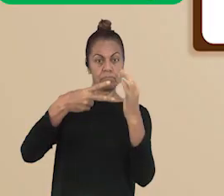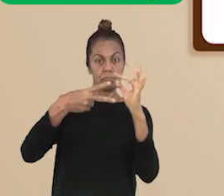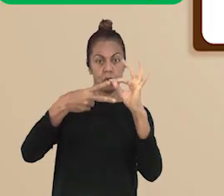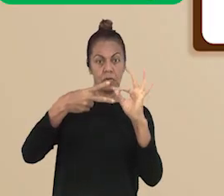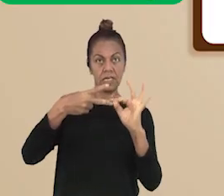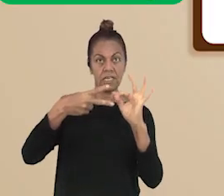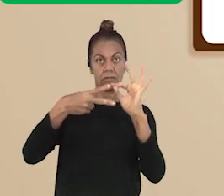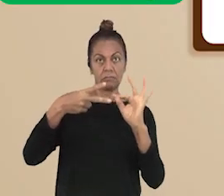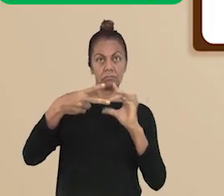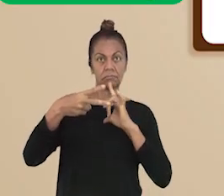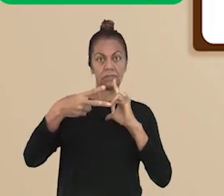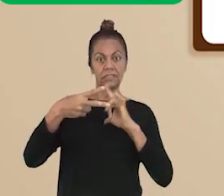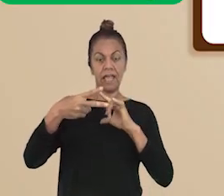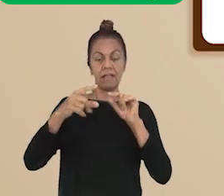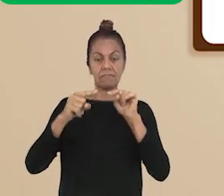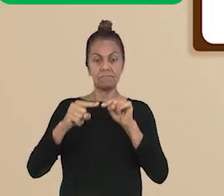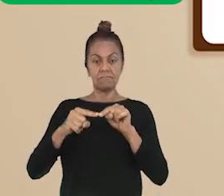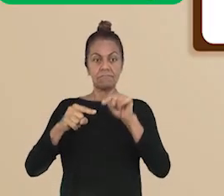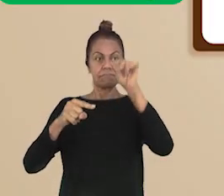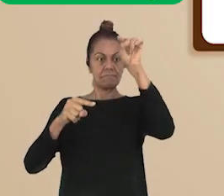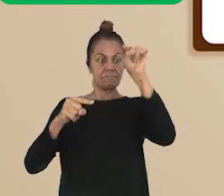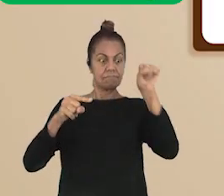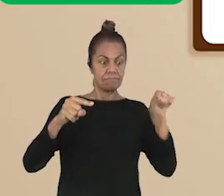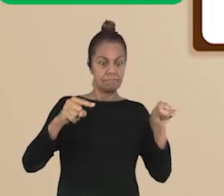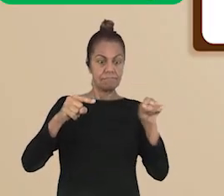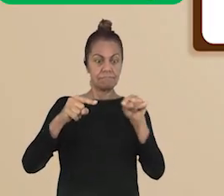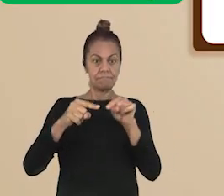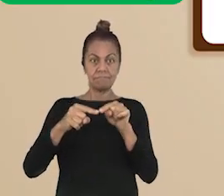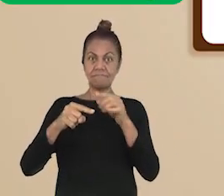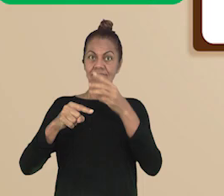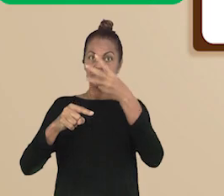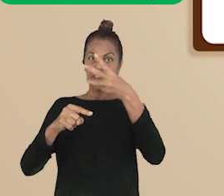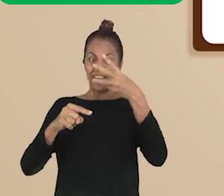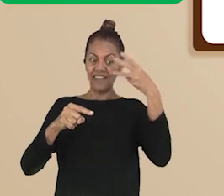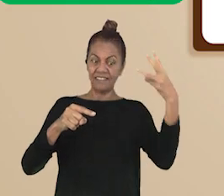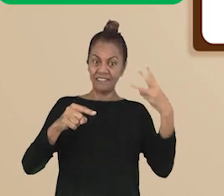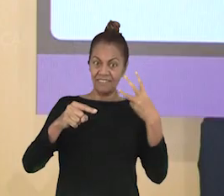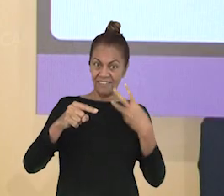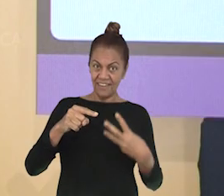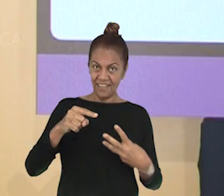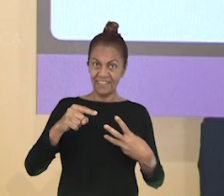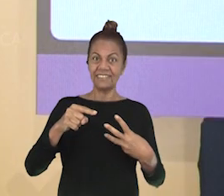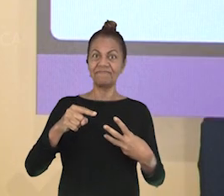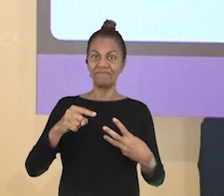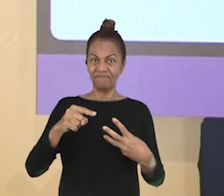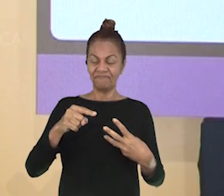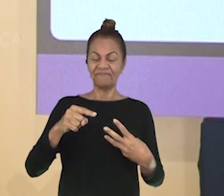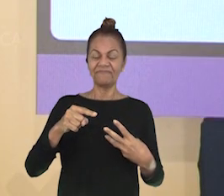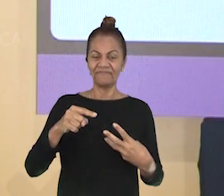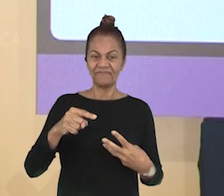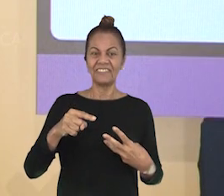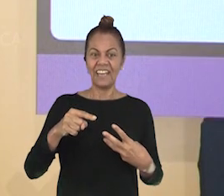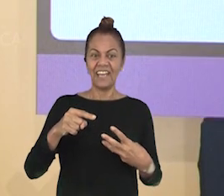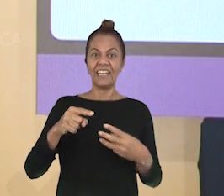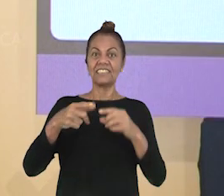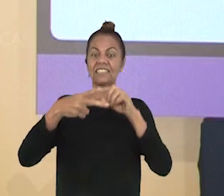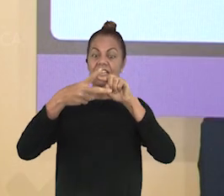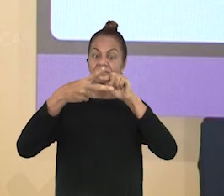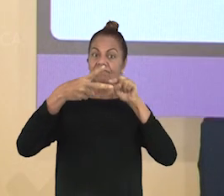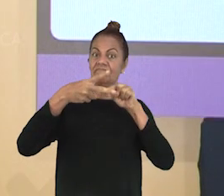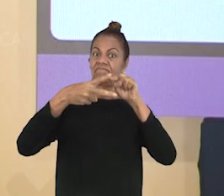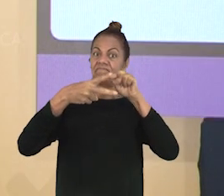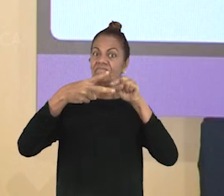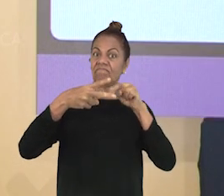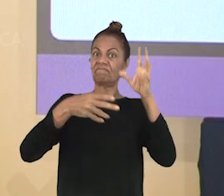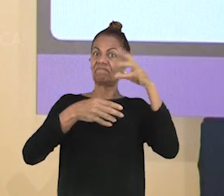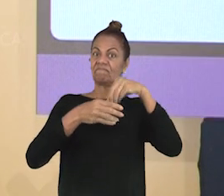triângulo, ele é um polígono que ele tem 3 lados e 3 ângulos. E a sua classificação, ela